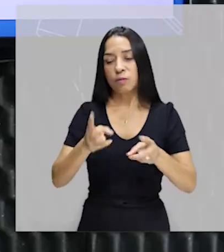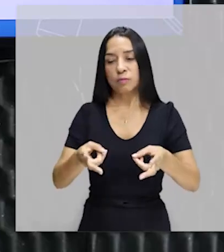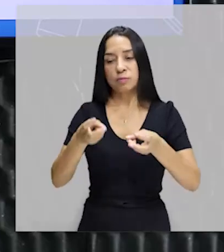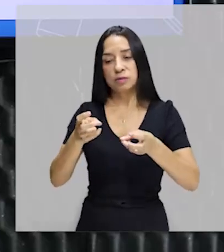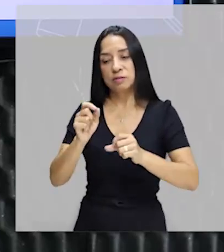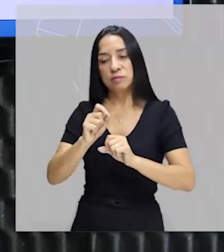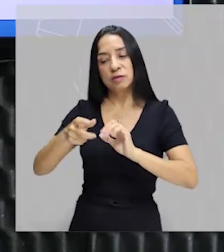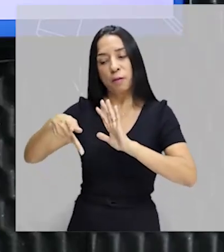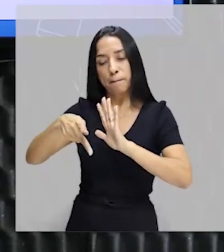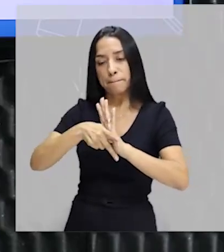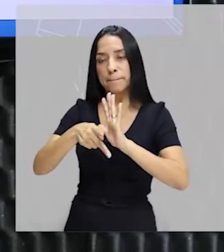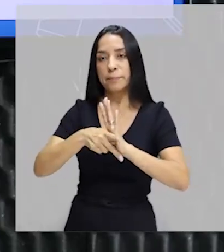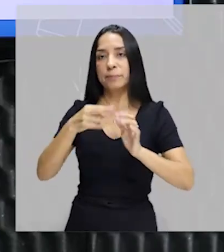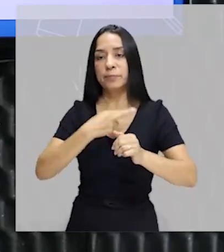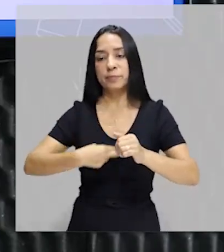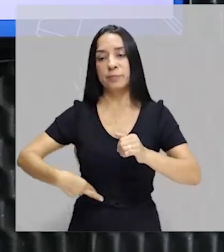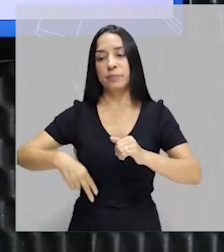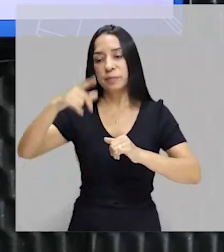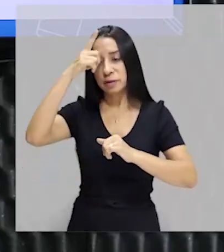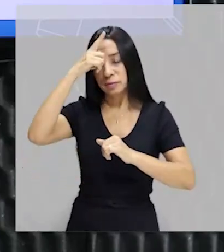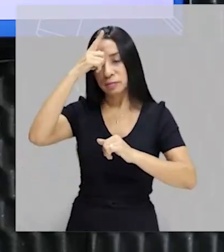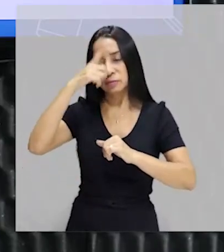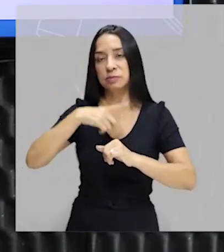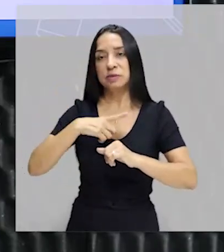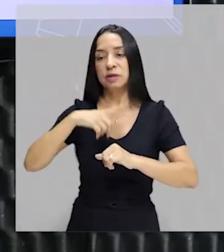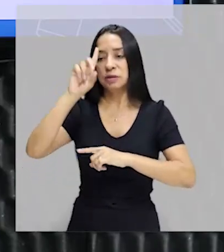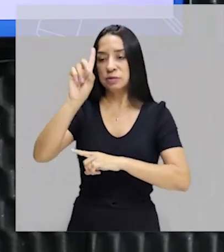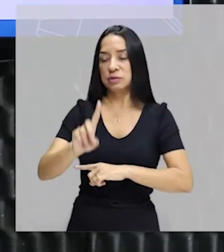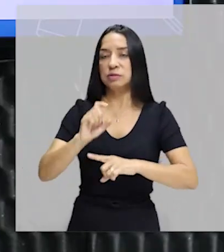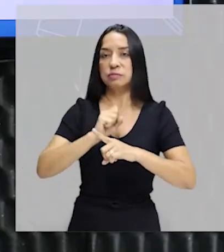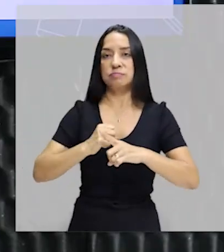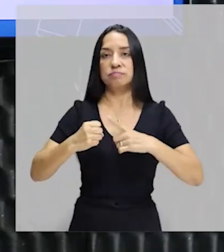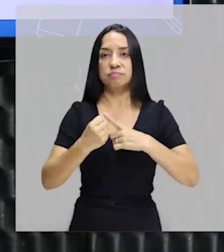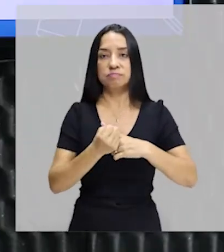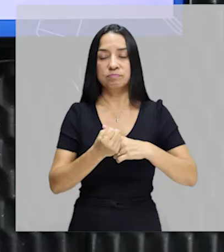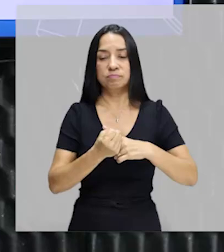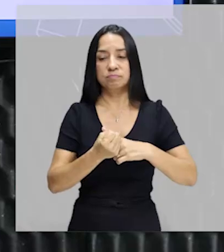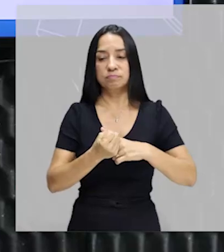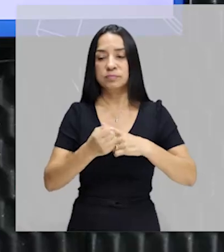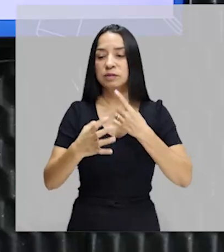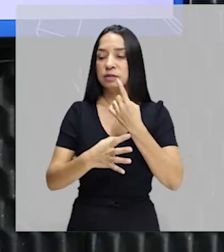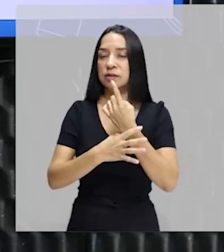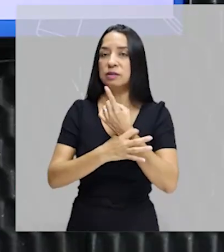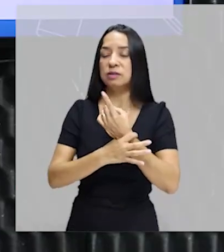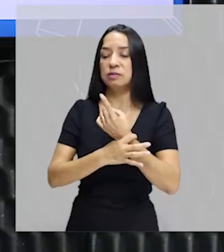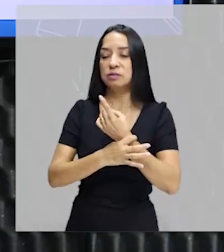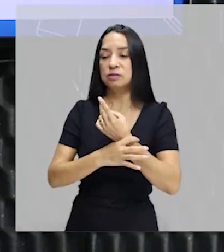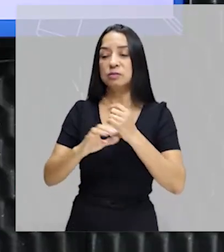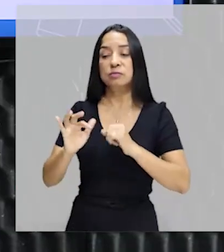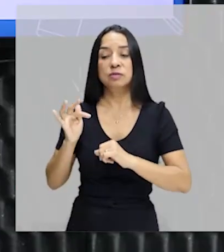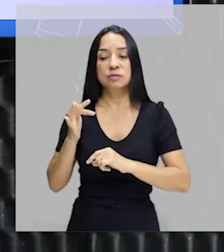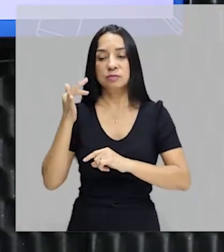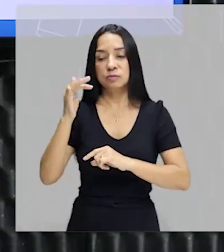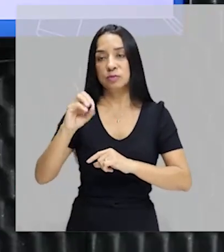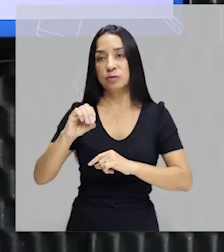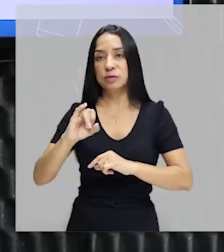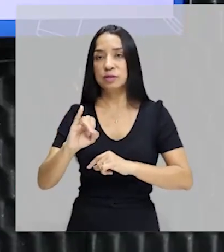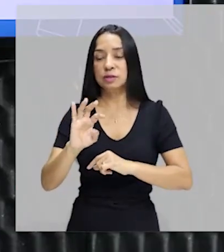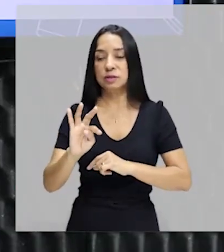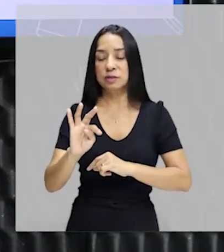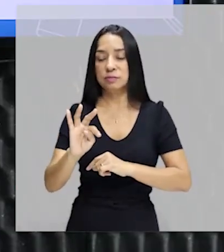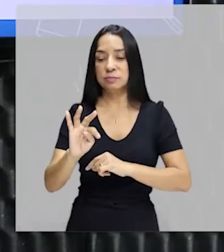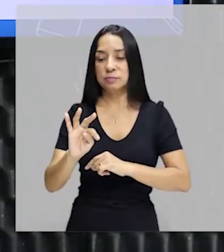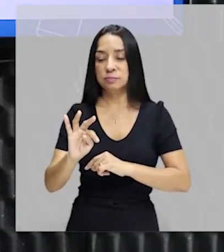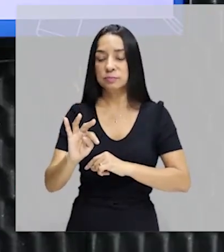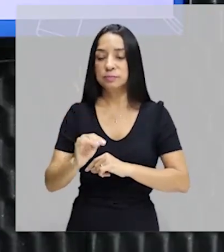de 1919, ela já vai trazer direitos sociais, garantidos inclusive pela futura OIT, que é a